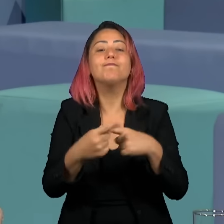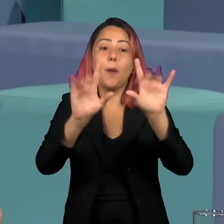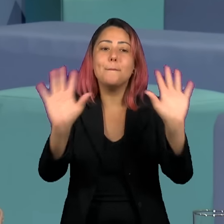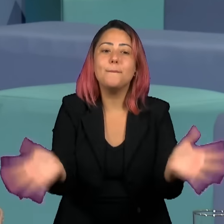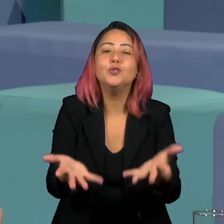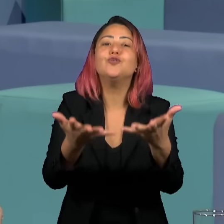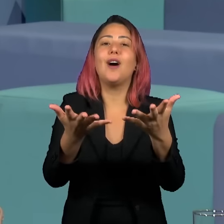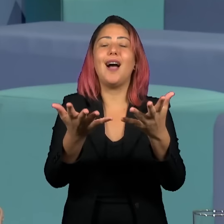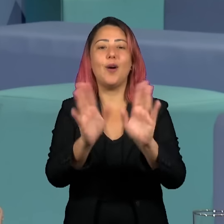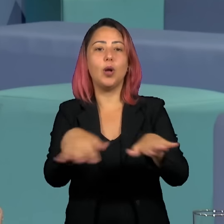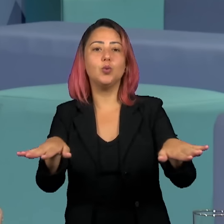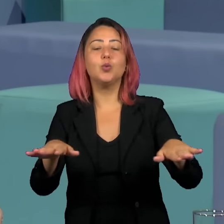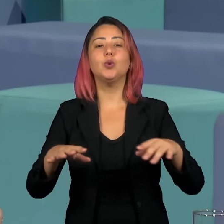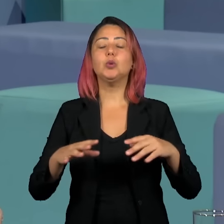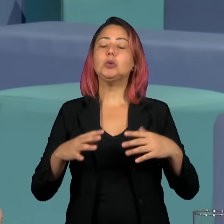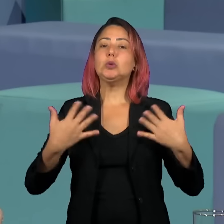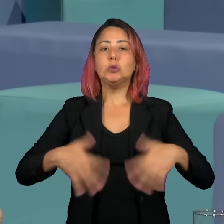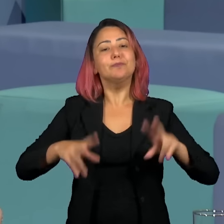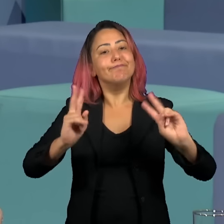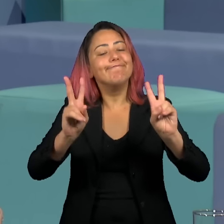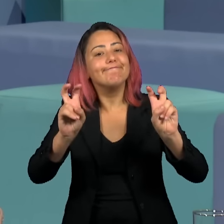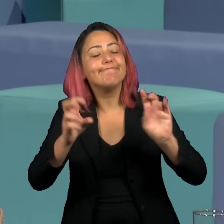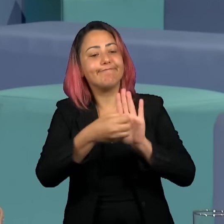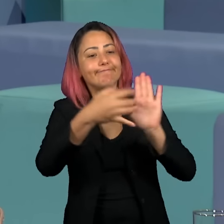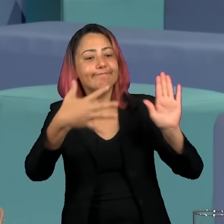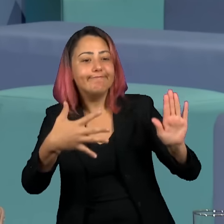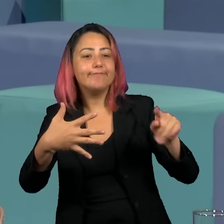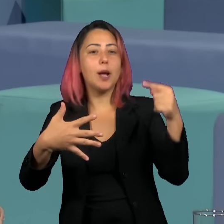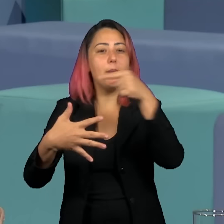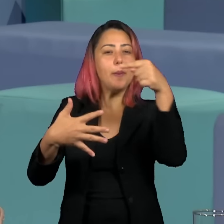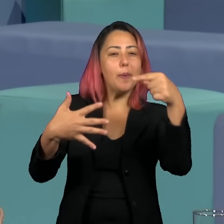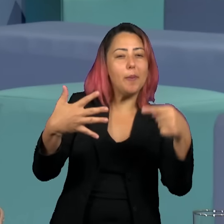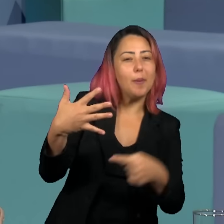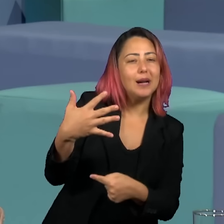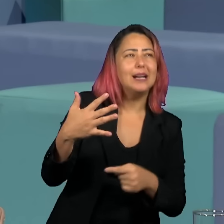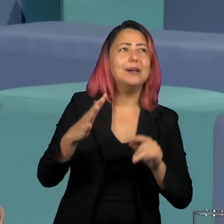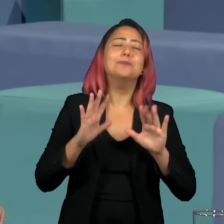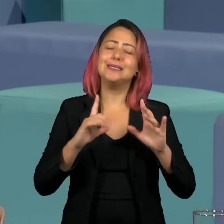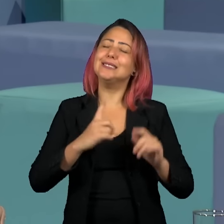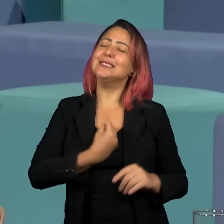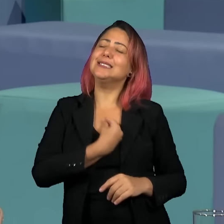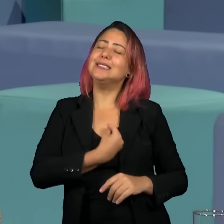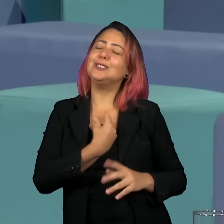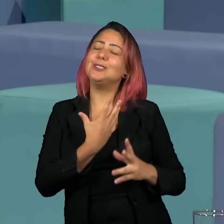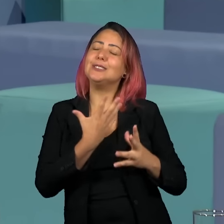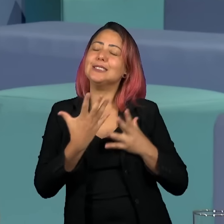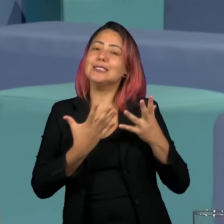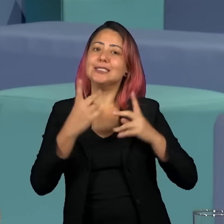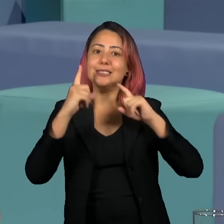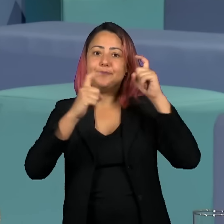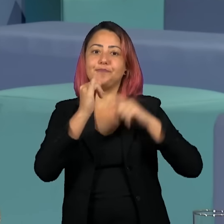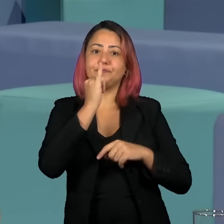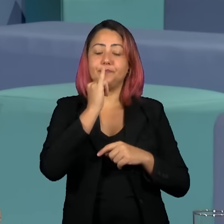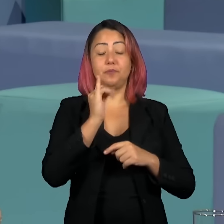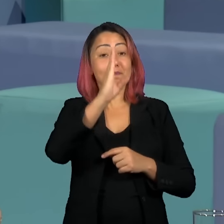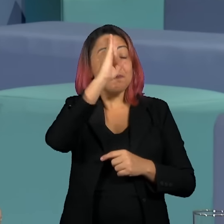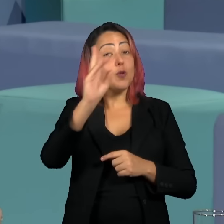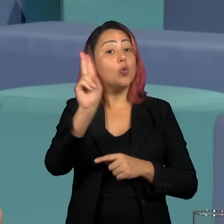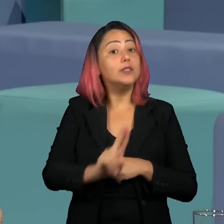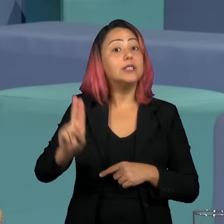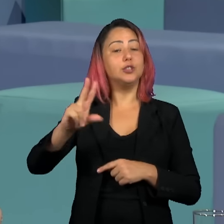tempo ainda estão hoje assim né começando com cálculo né e e existe uma preocupação muito grande porque algumas universidades principalmente privadas já